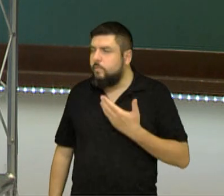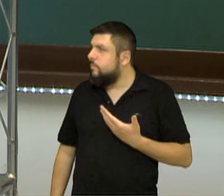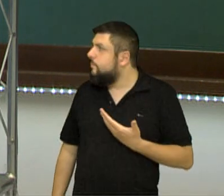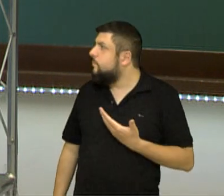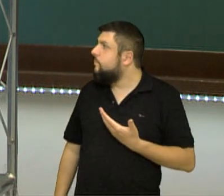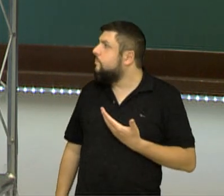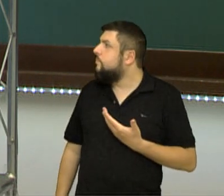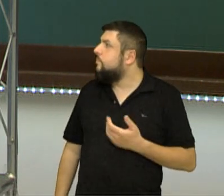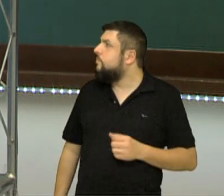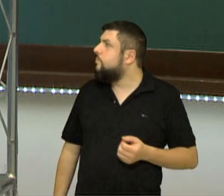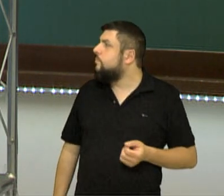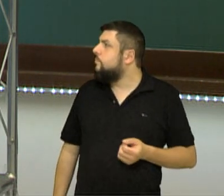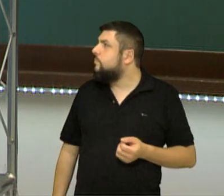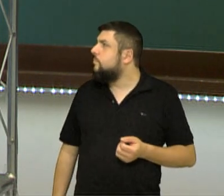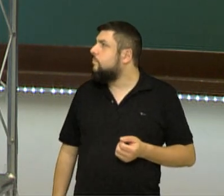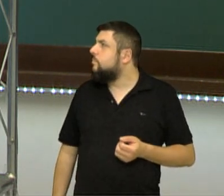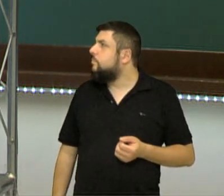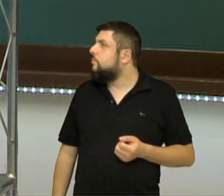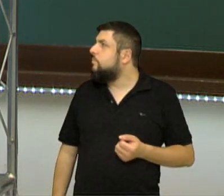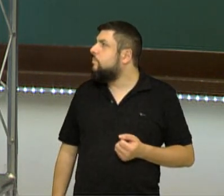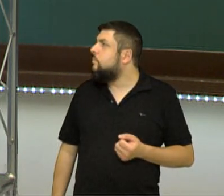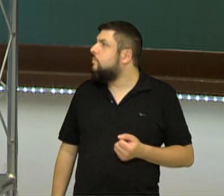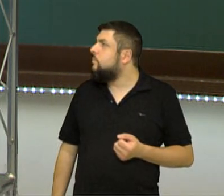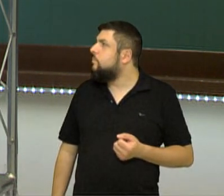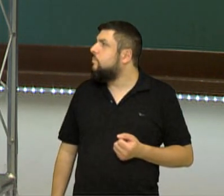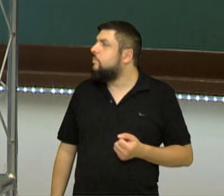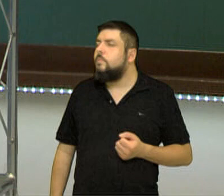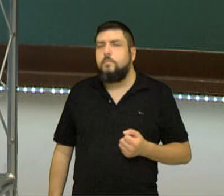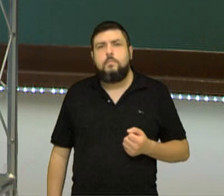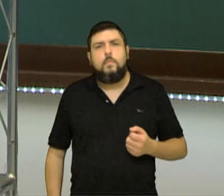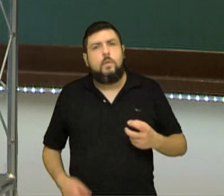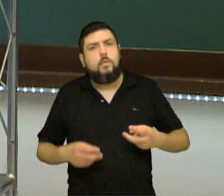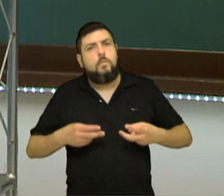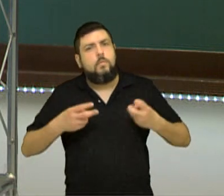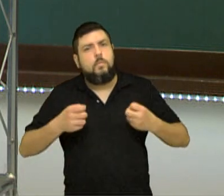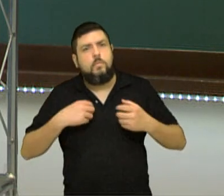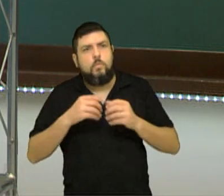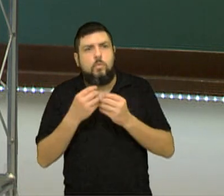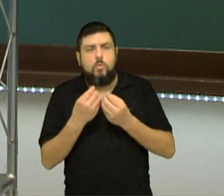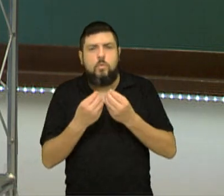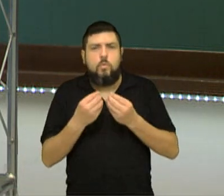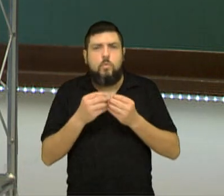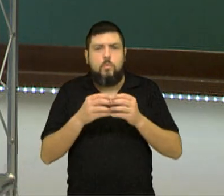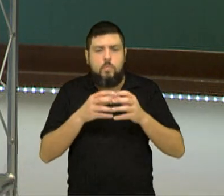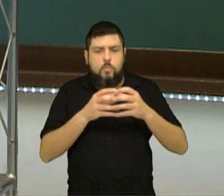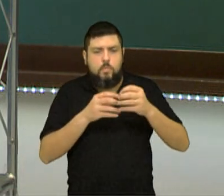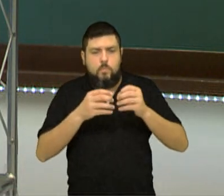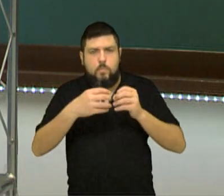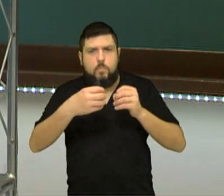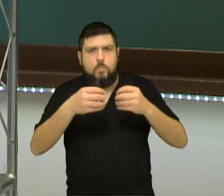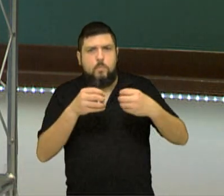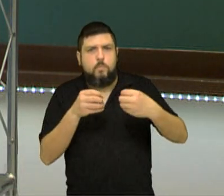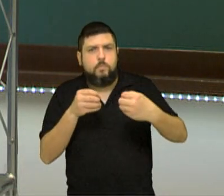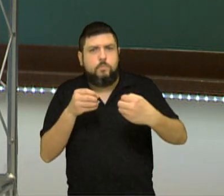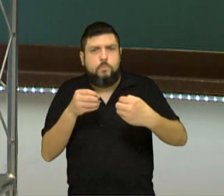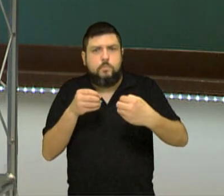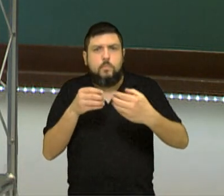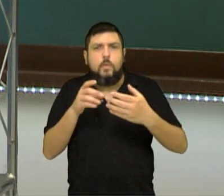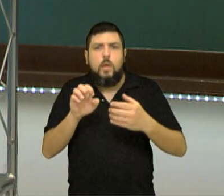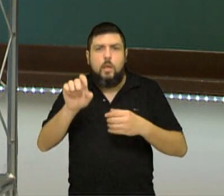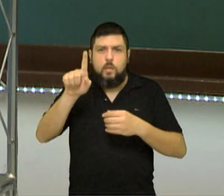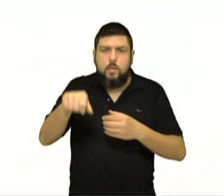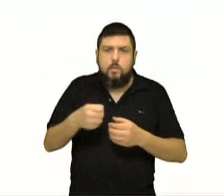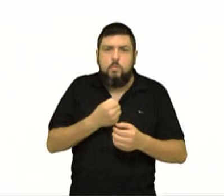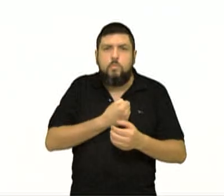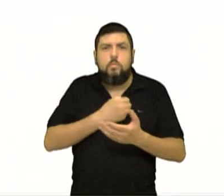duplicação, muitas vezes o crossing over acontecendo e formando 2 células com a metade do número de cromossomos da célula inicial. Ele